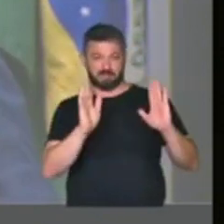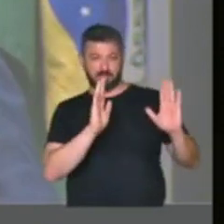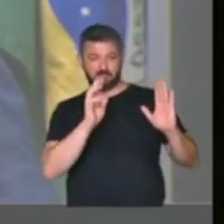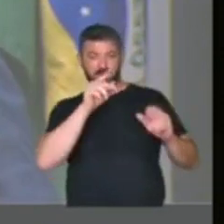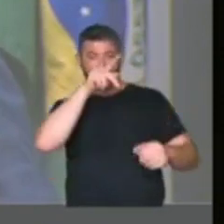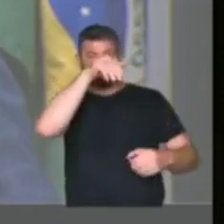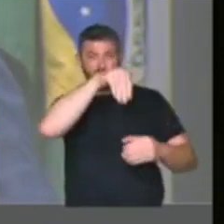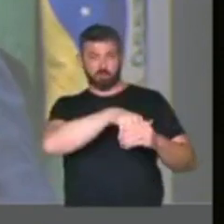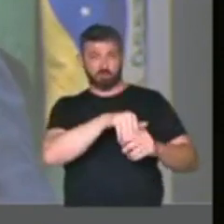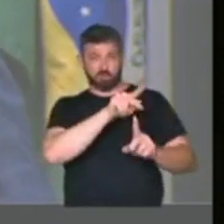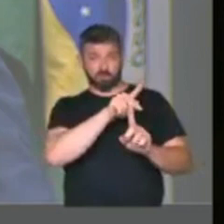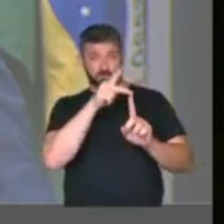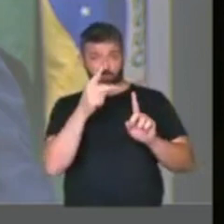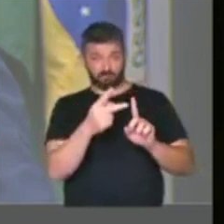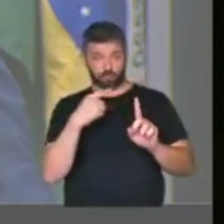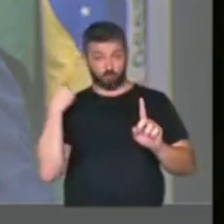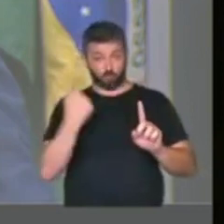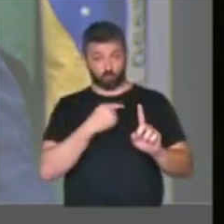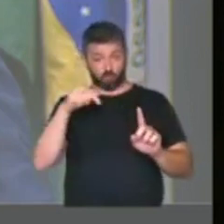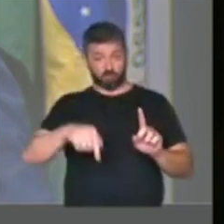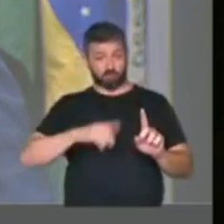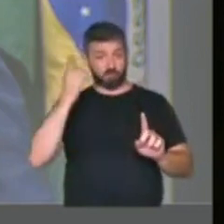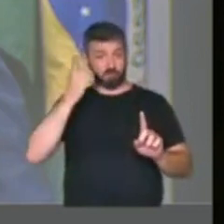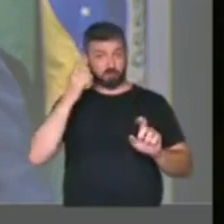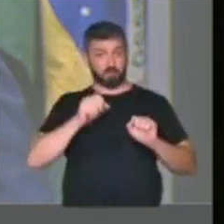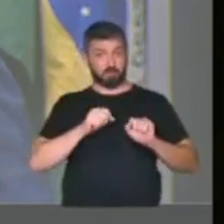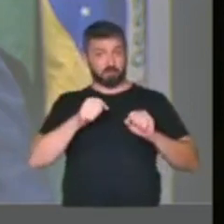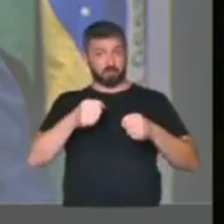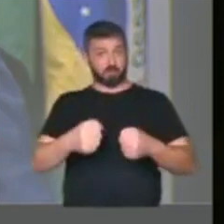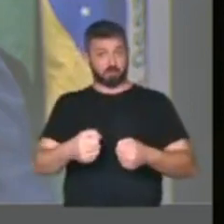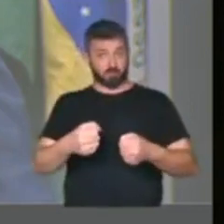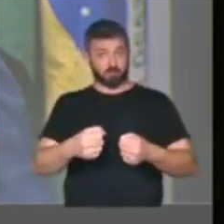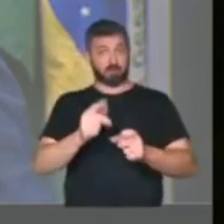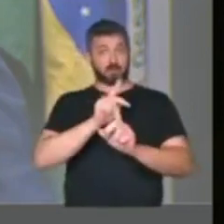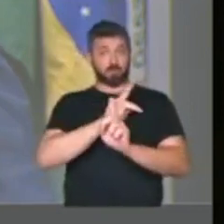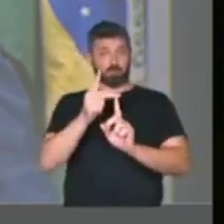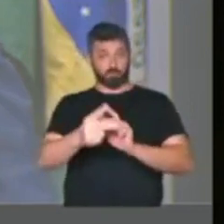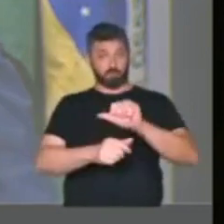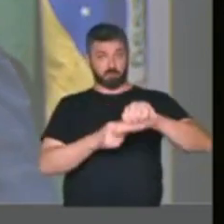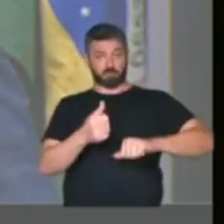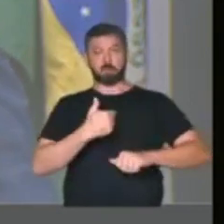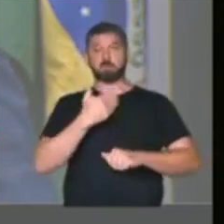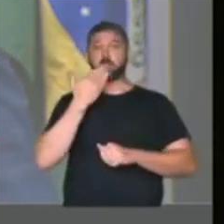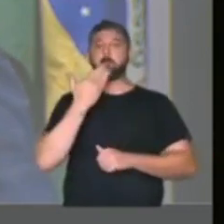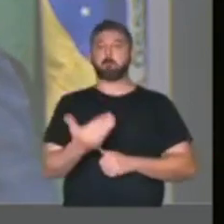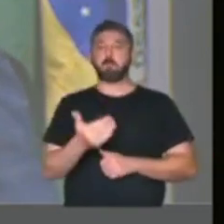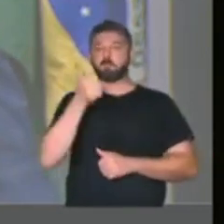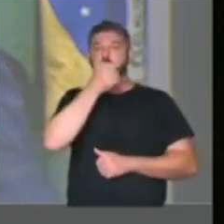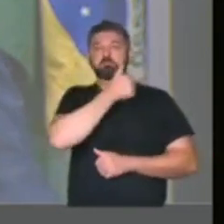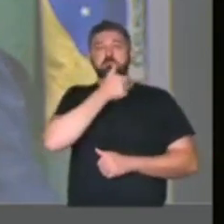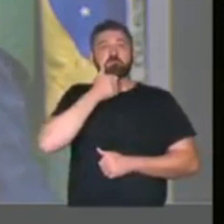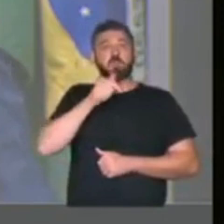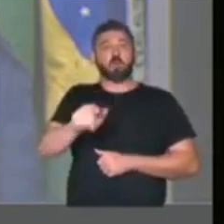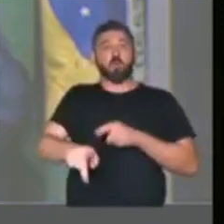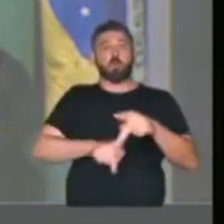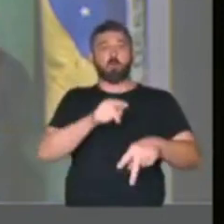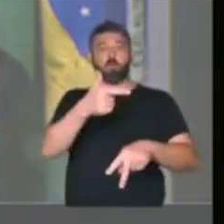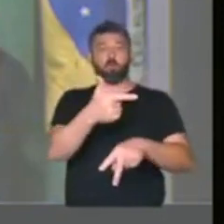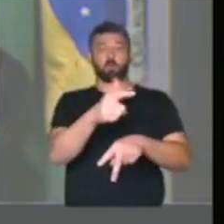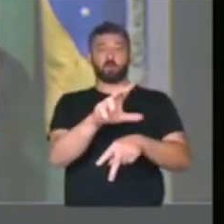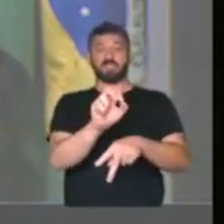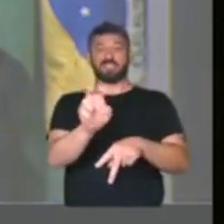reforma da previdência nós parlamentares que defendemos a reforma pedimos um sacrifício para a população para mais de